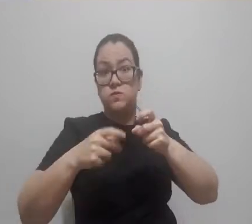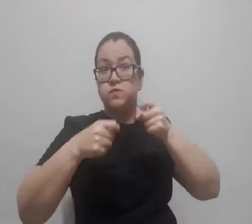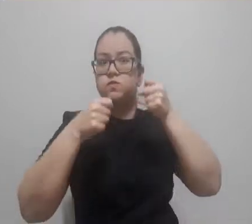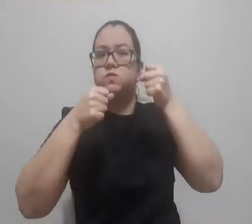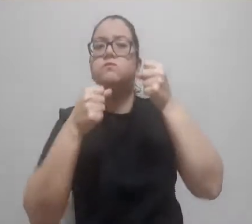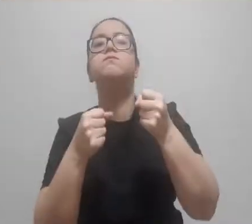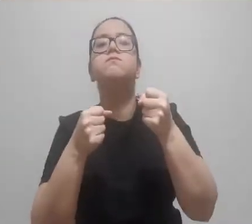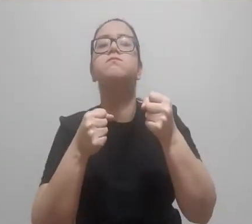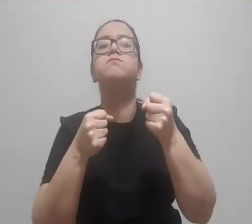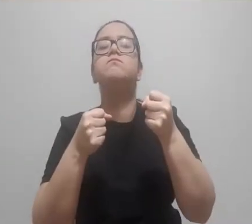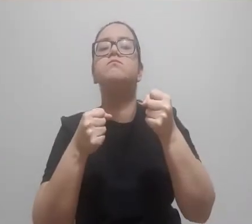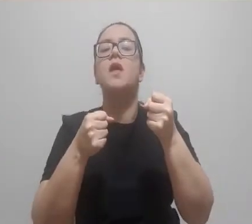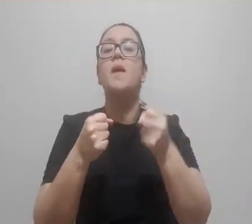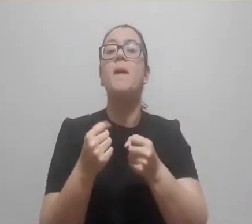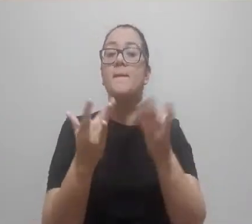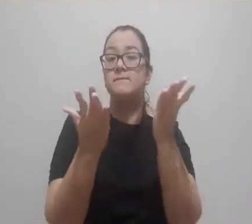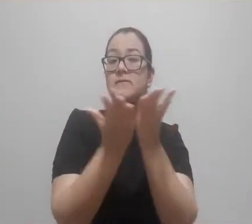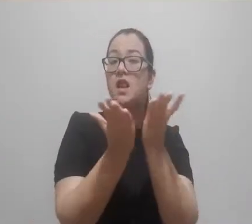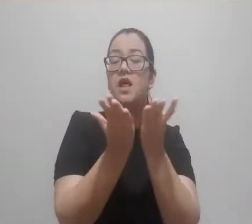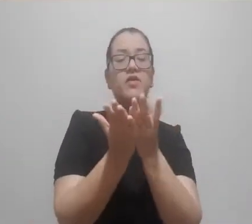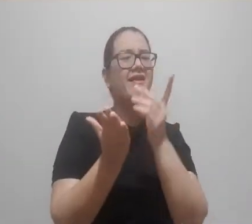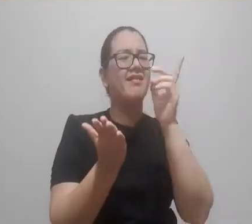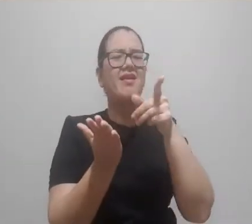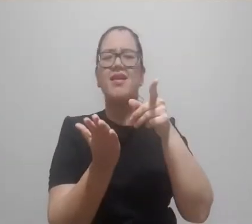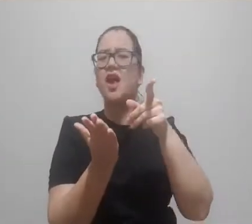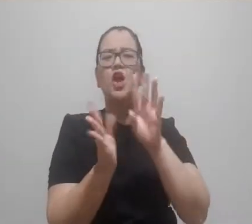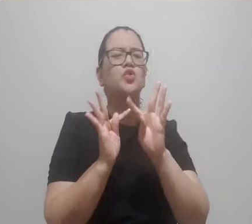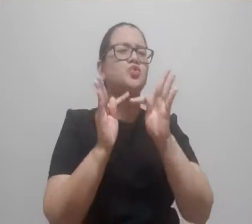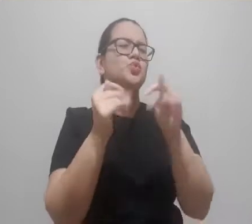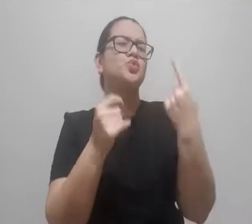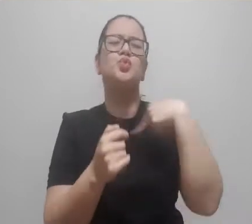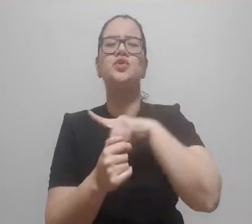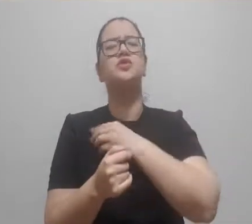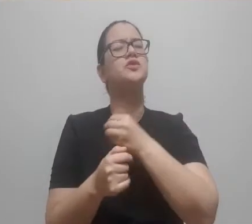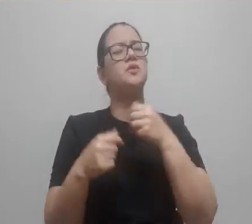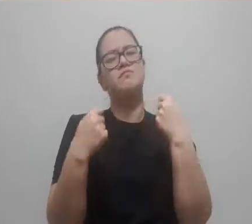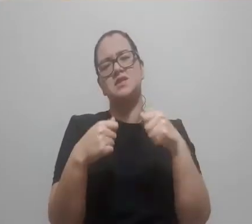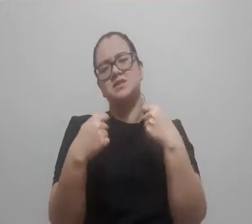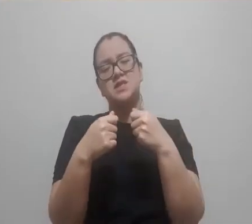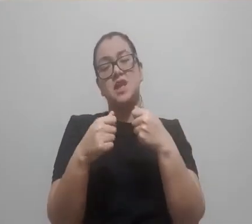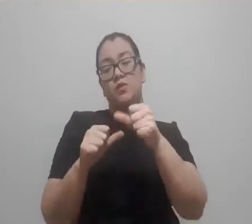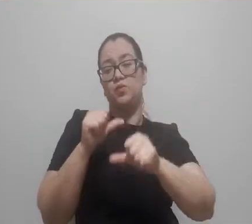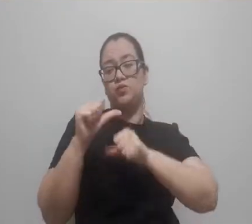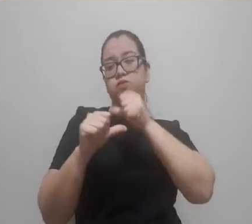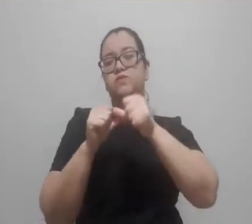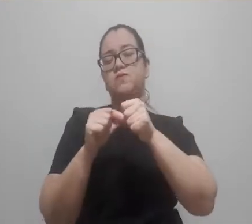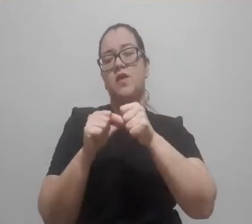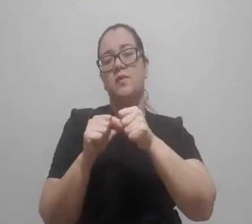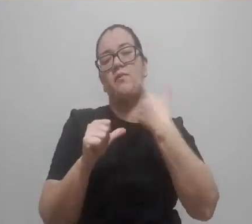palavra suficiente, palavra que transforma e que muda a nossa vida. Pois